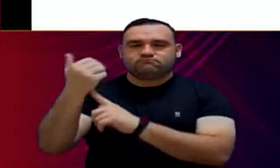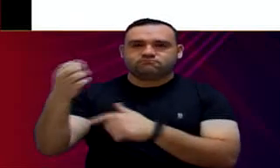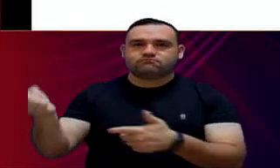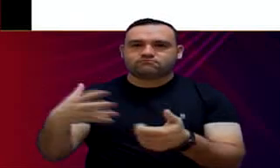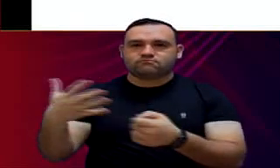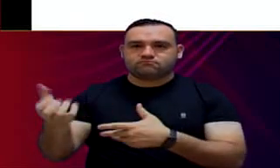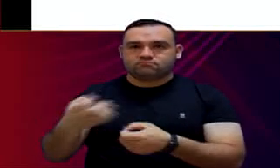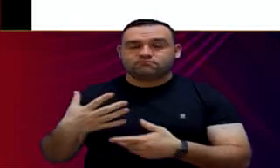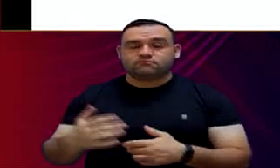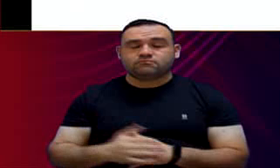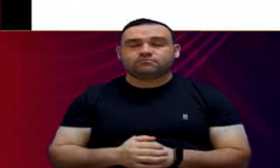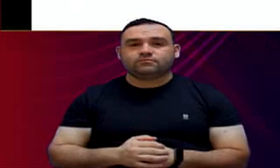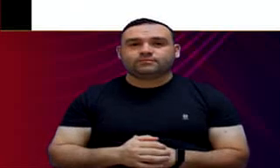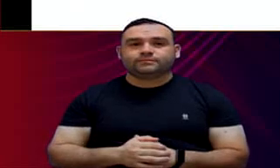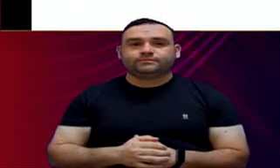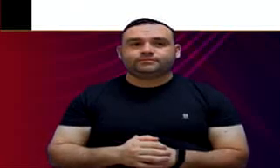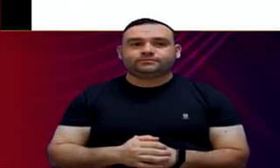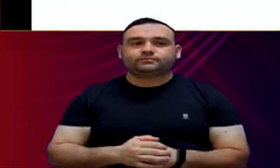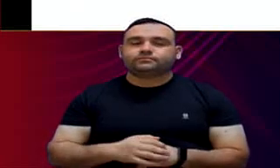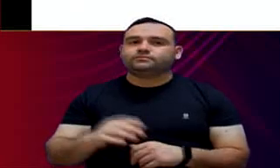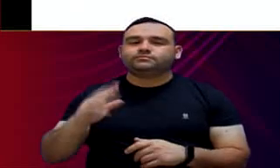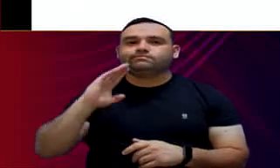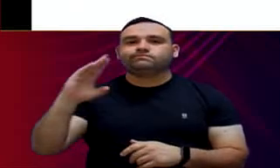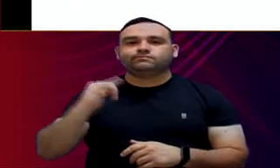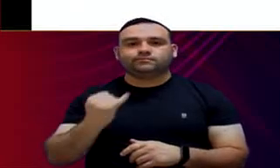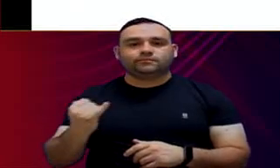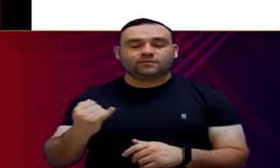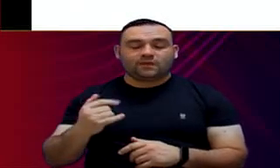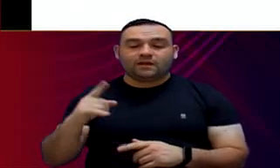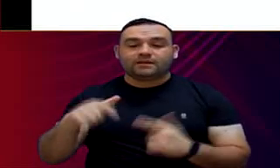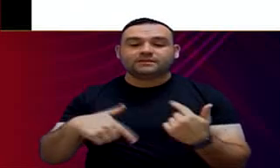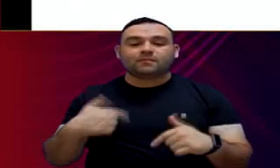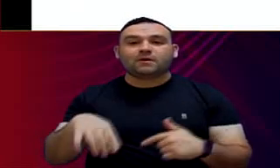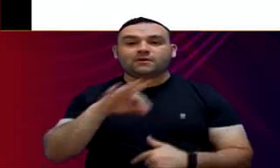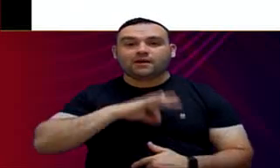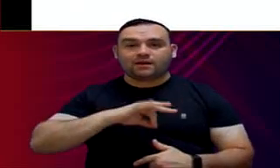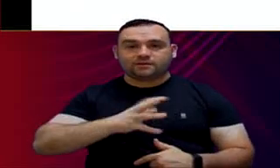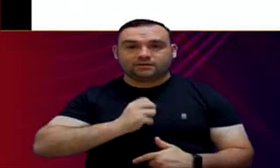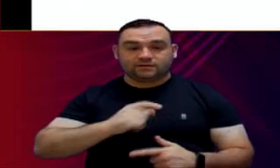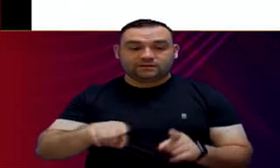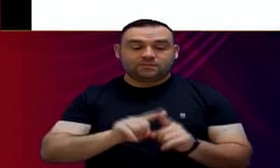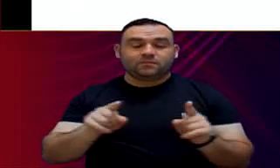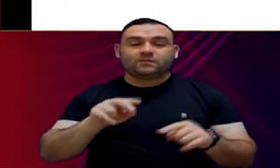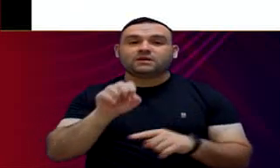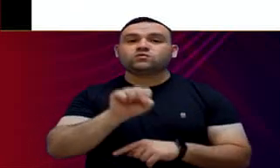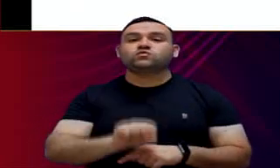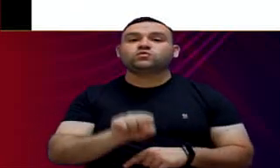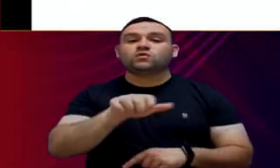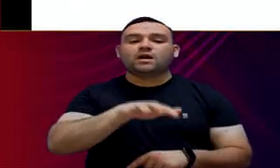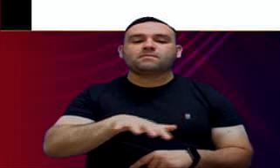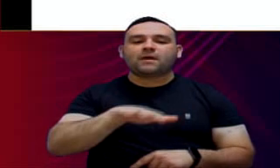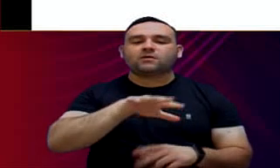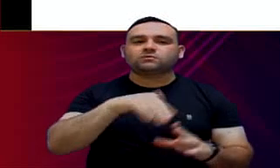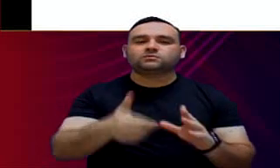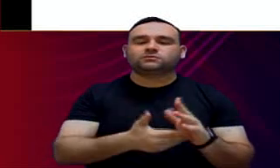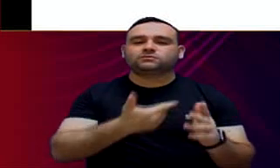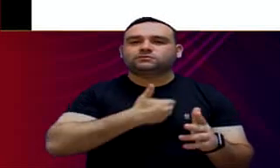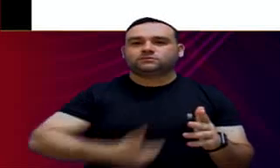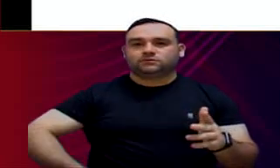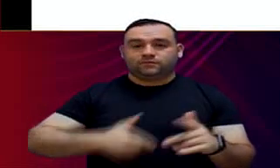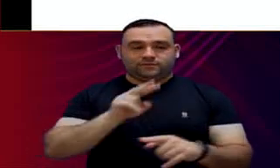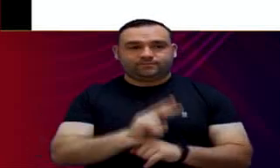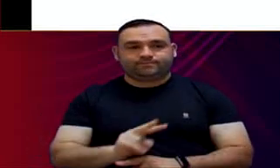tecnologia a menos precisava foi trabalho e renda e na região sul a zeladoria do espaço público